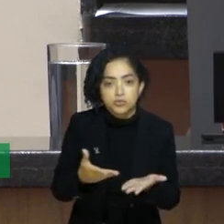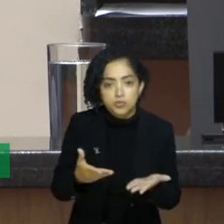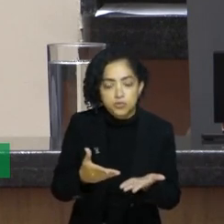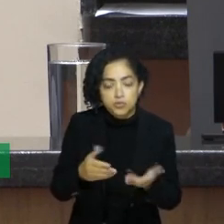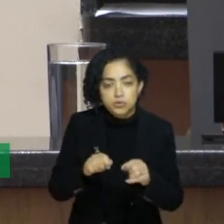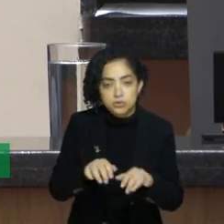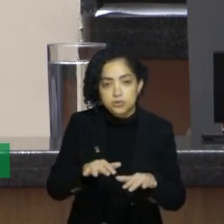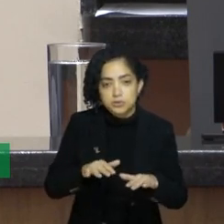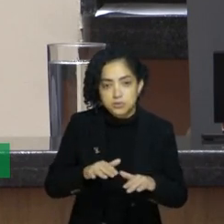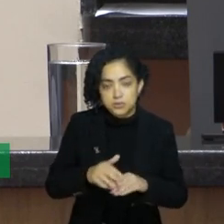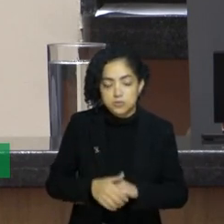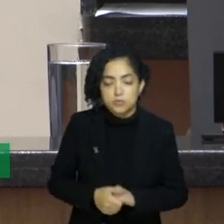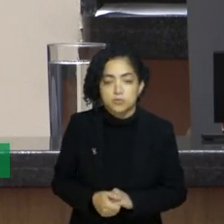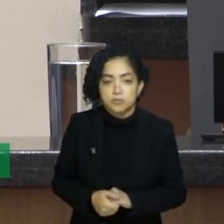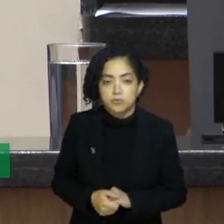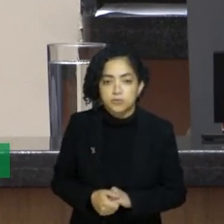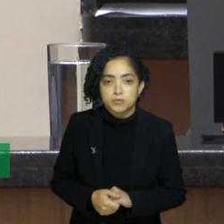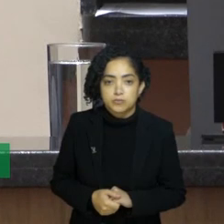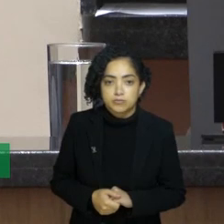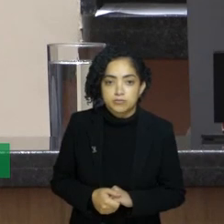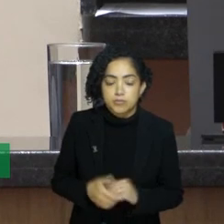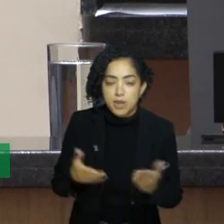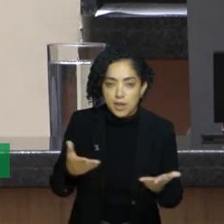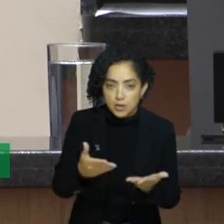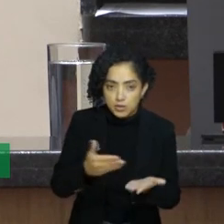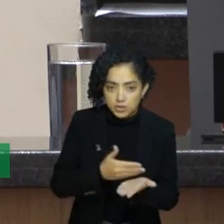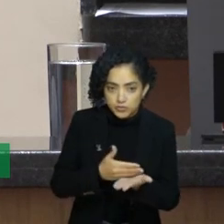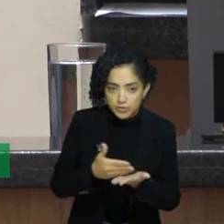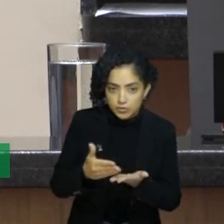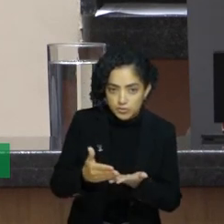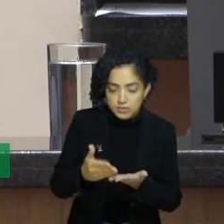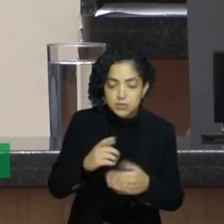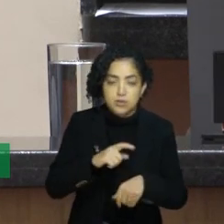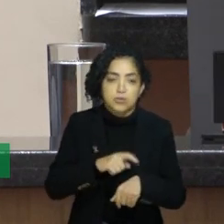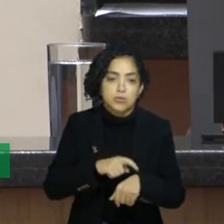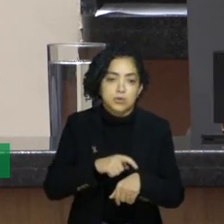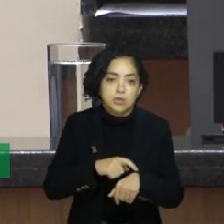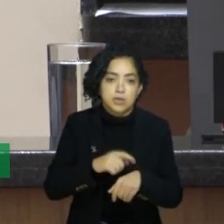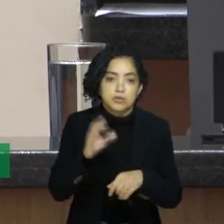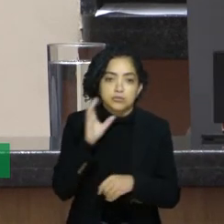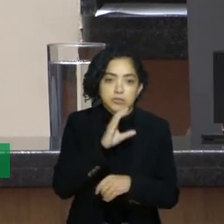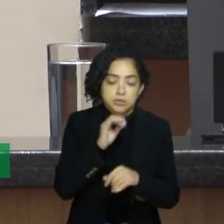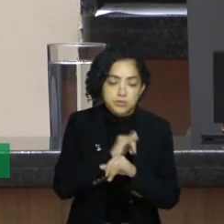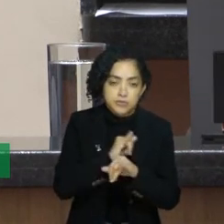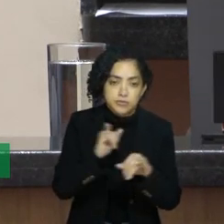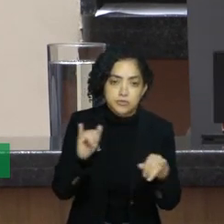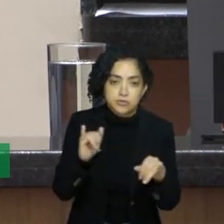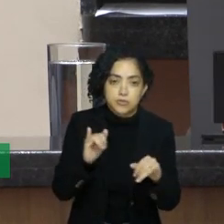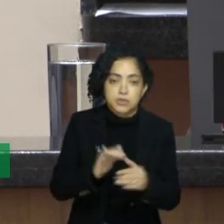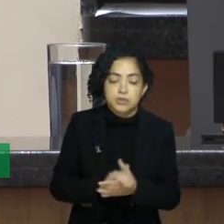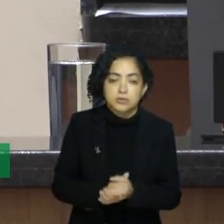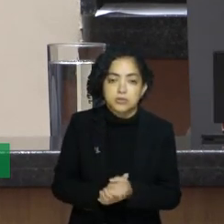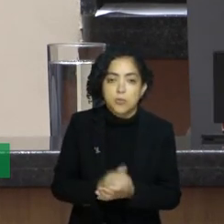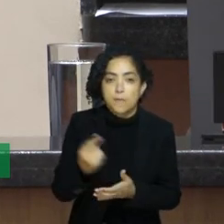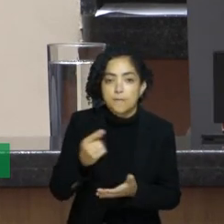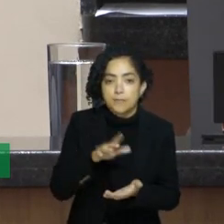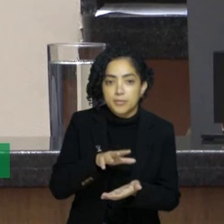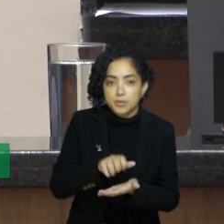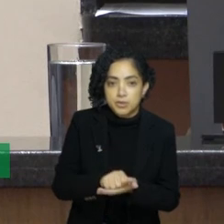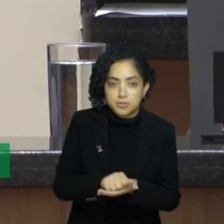hoje. Entramos diretamente em breves comunicações. Primeira oradora